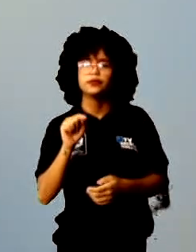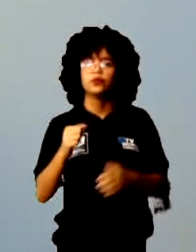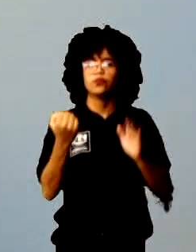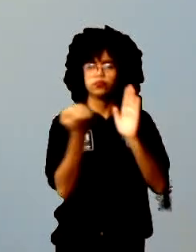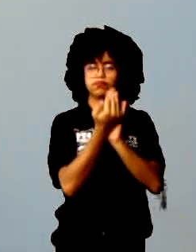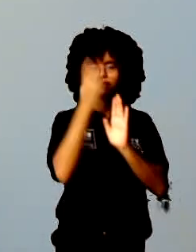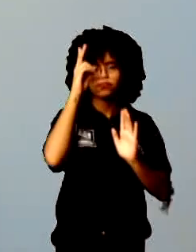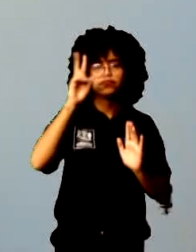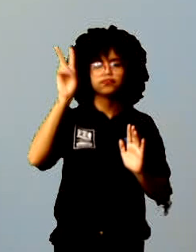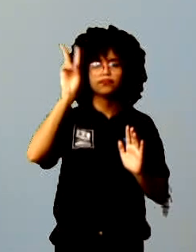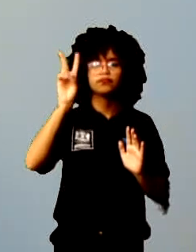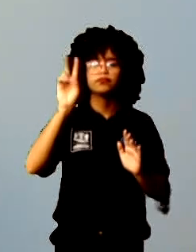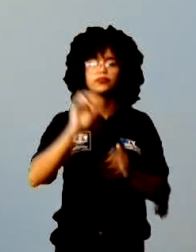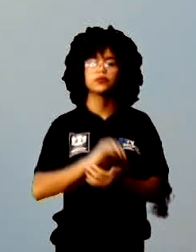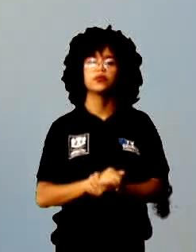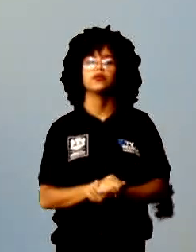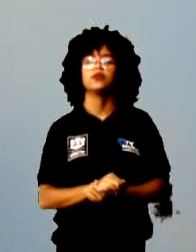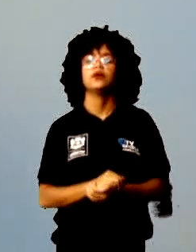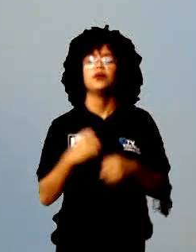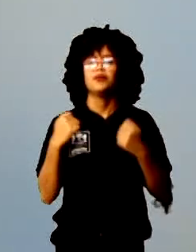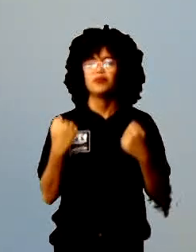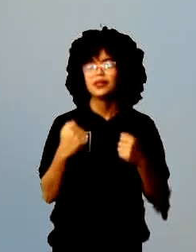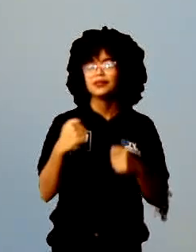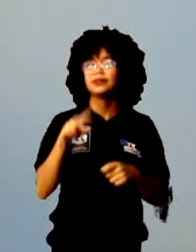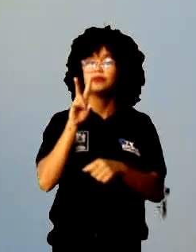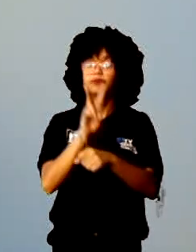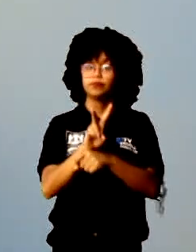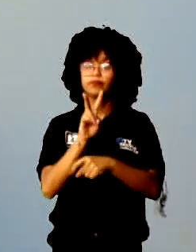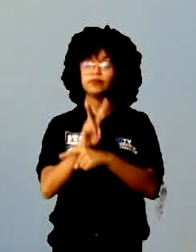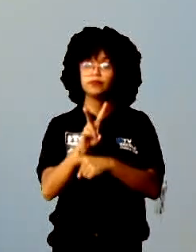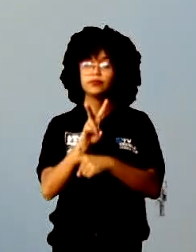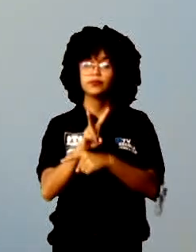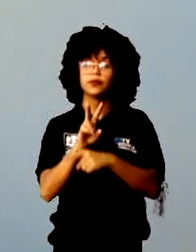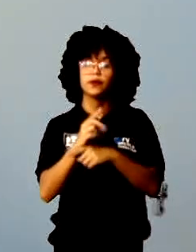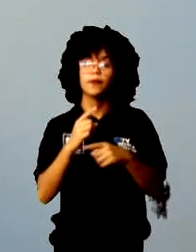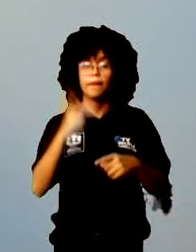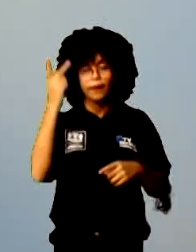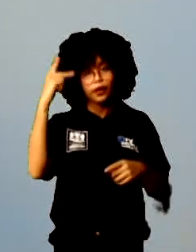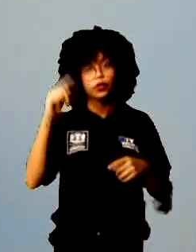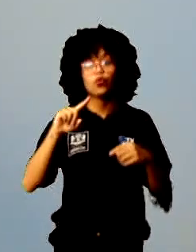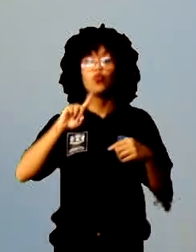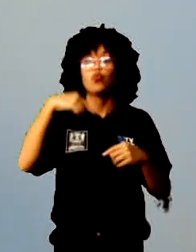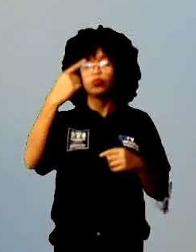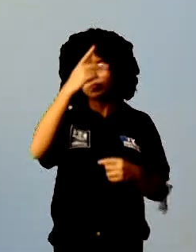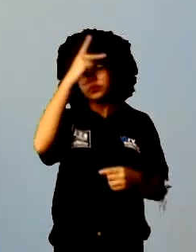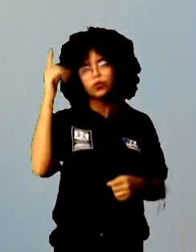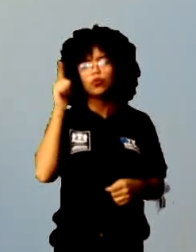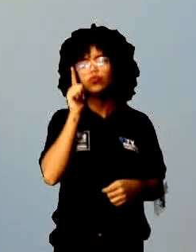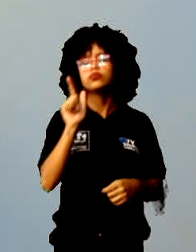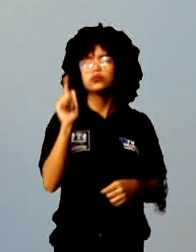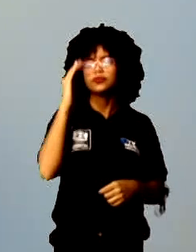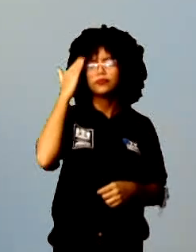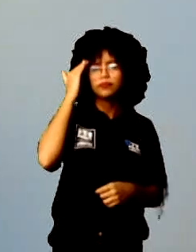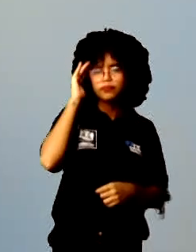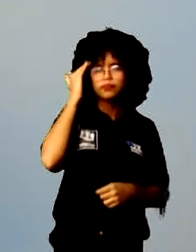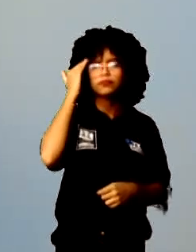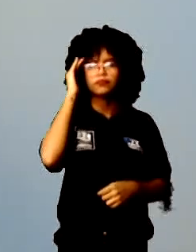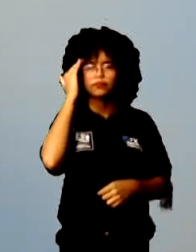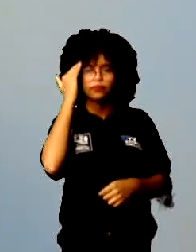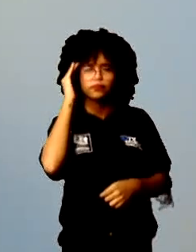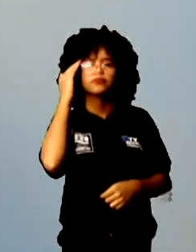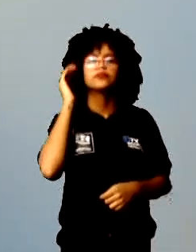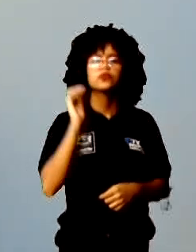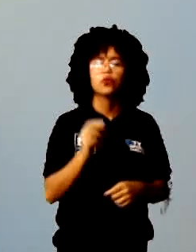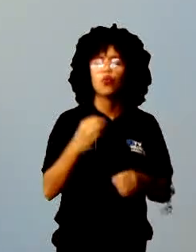ele tá ali e precisa ser preservado para que as outras pessoas consigam entender